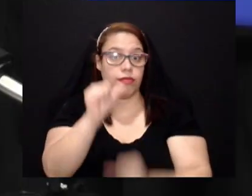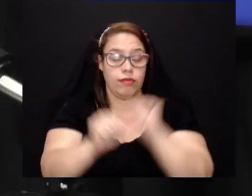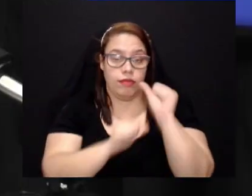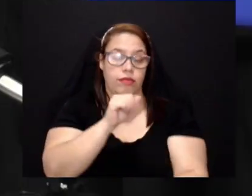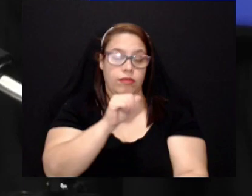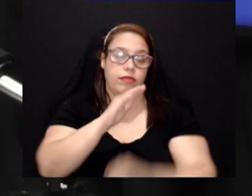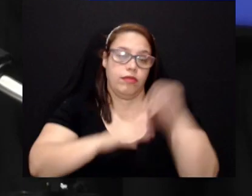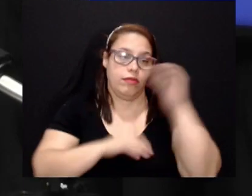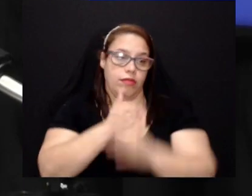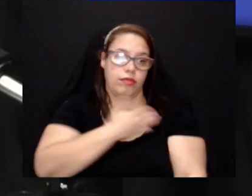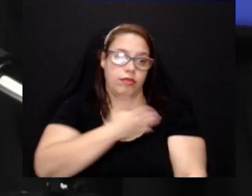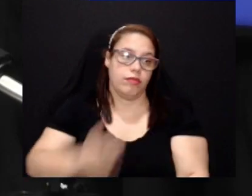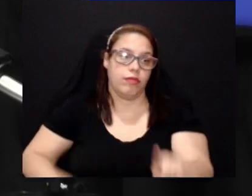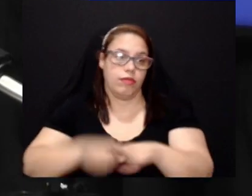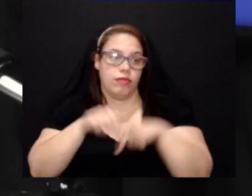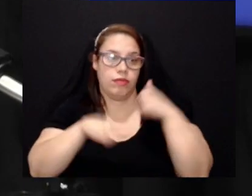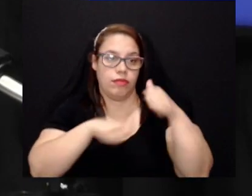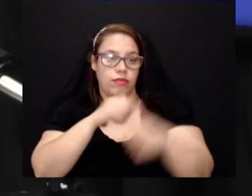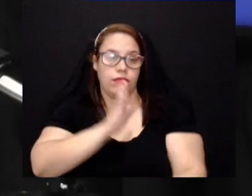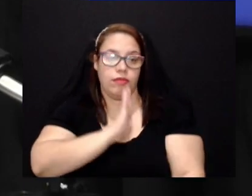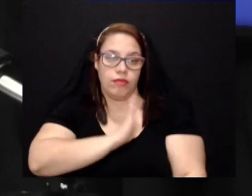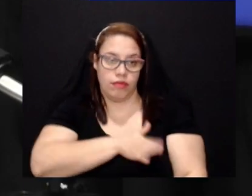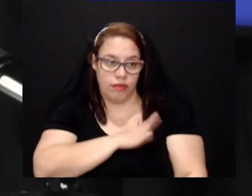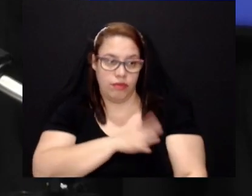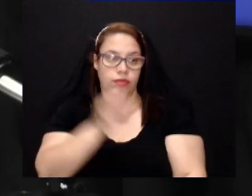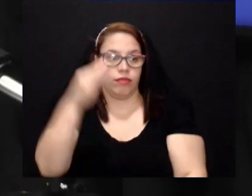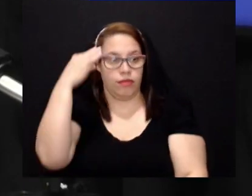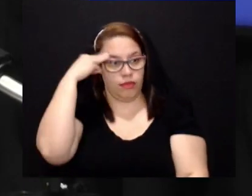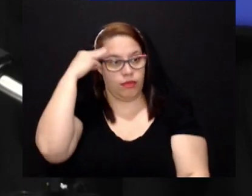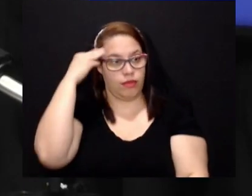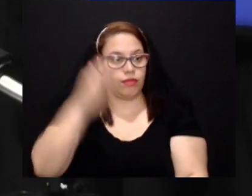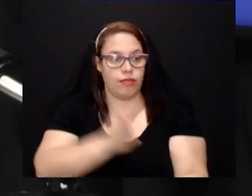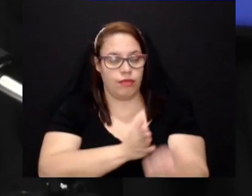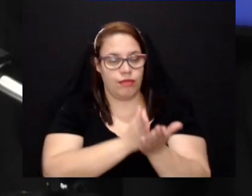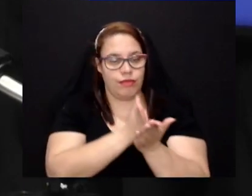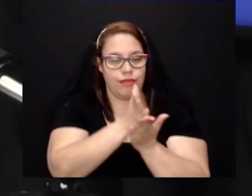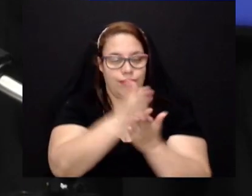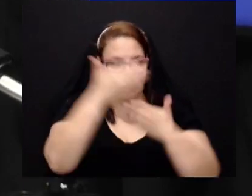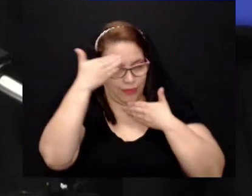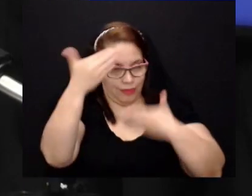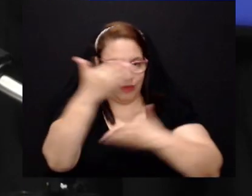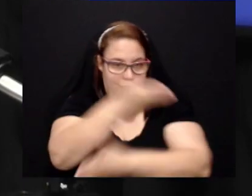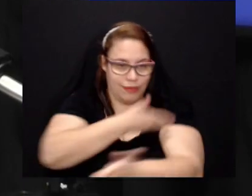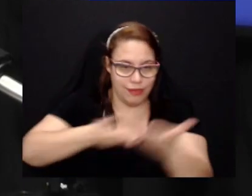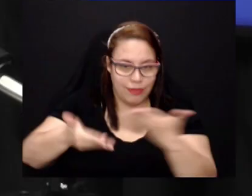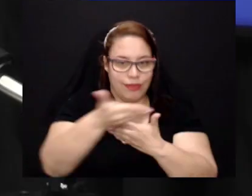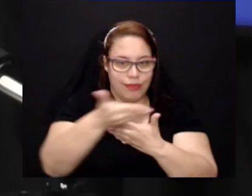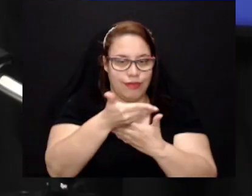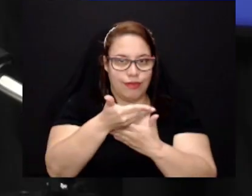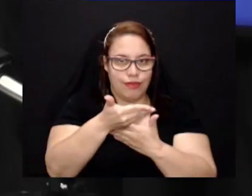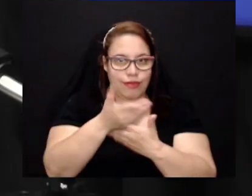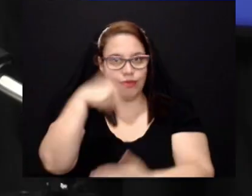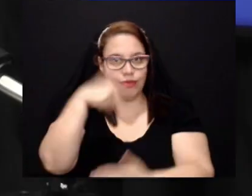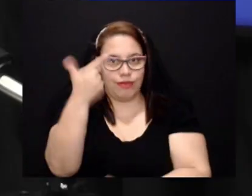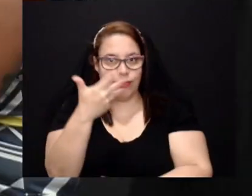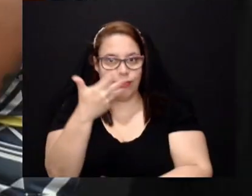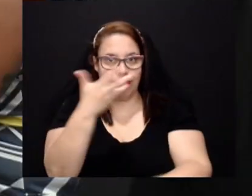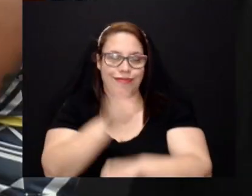também transformem corações, mentes e caminhos. Obrigado pela sua companhia e até breve.